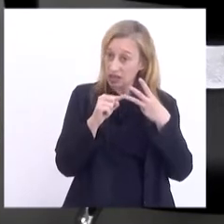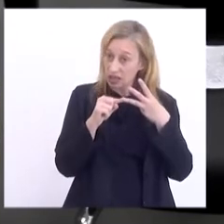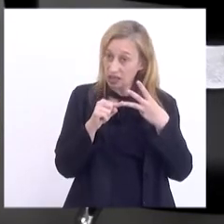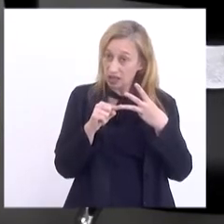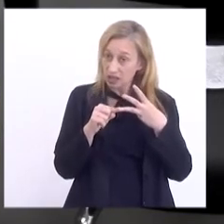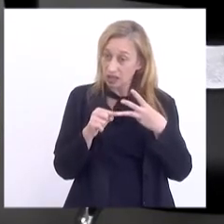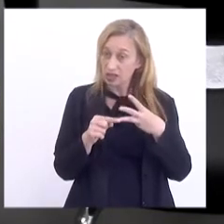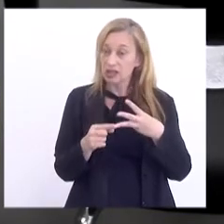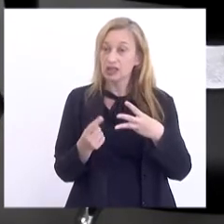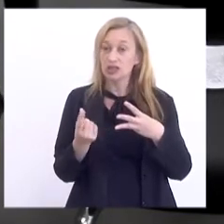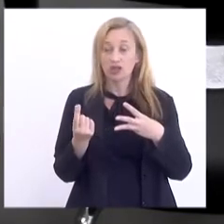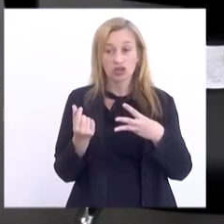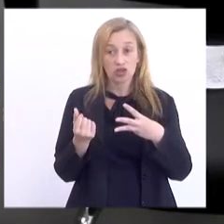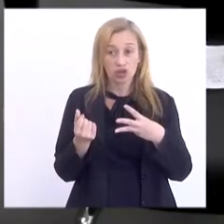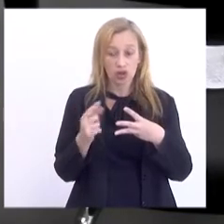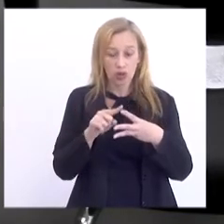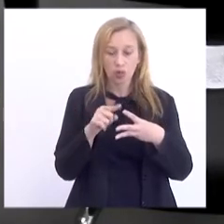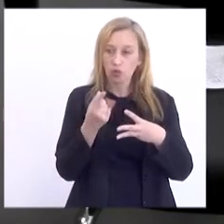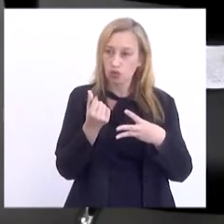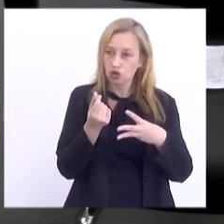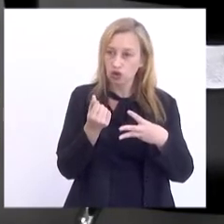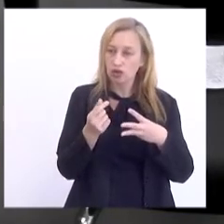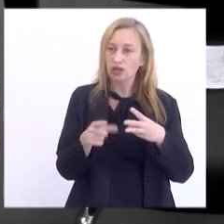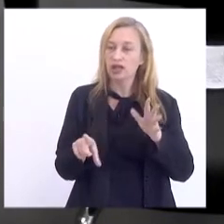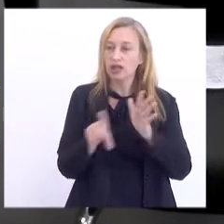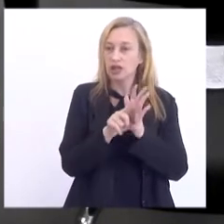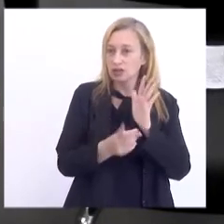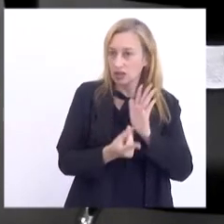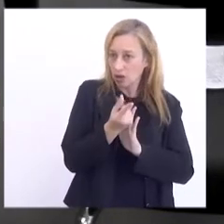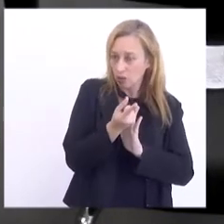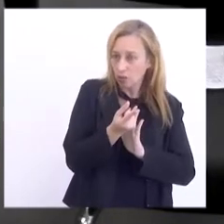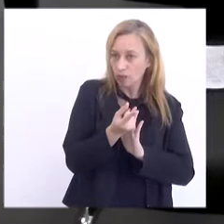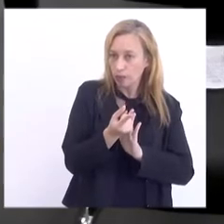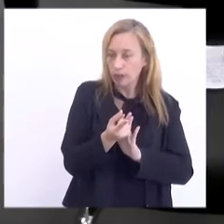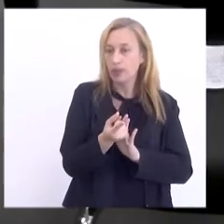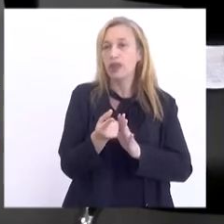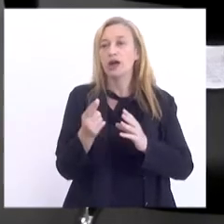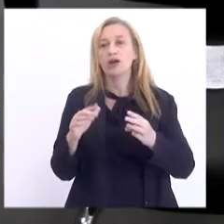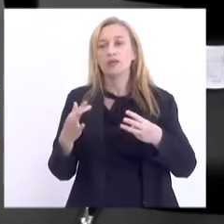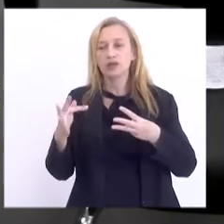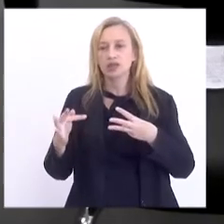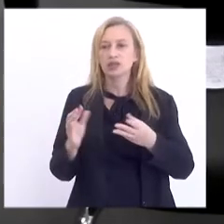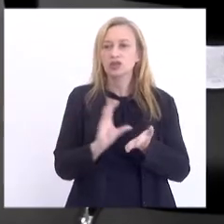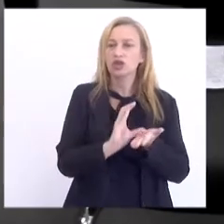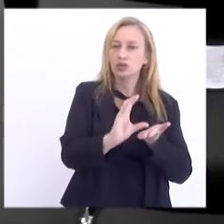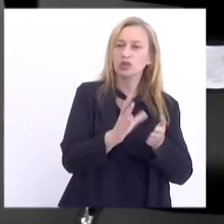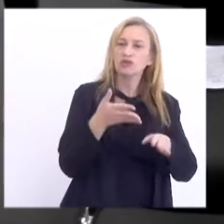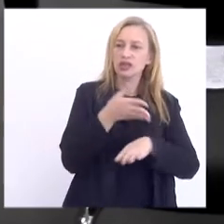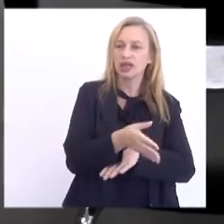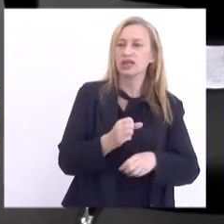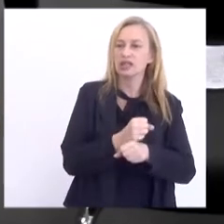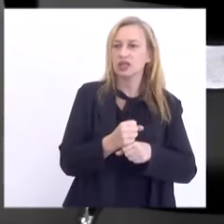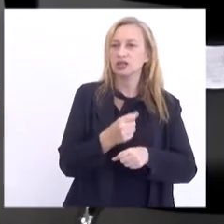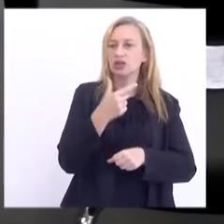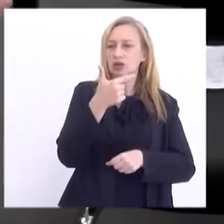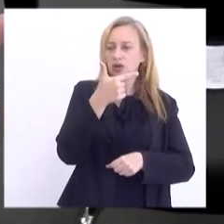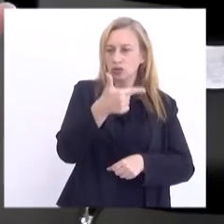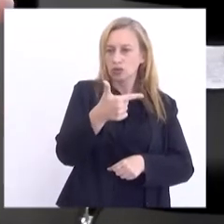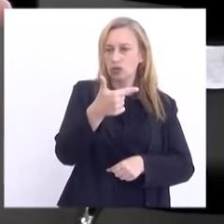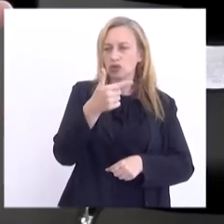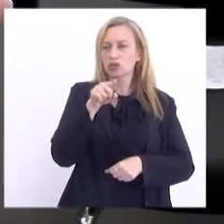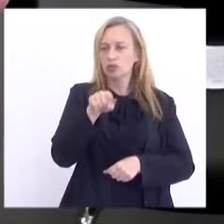três contas aí temos uma que está na lua tá que a previsão de recurso que vai entrar esse ano 2.17